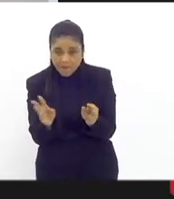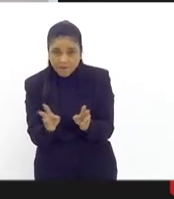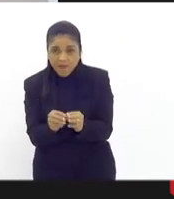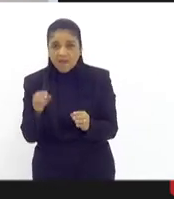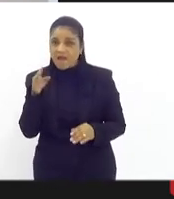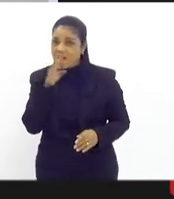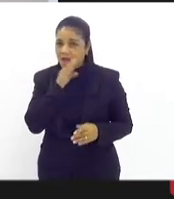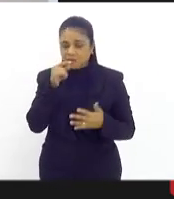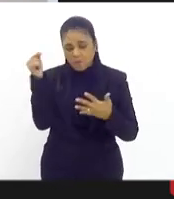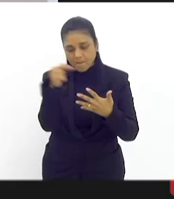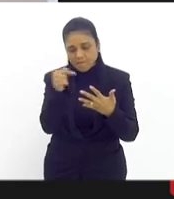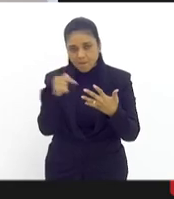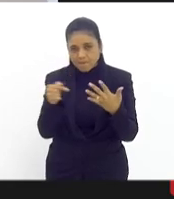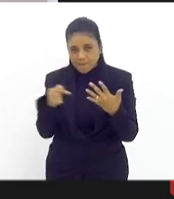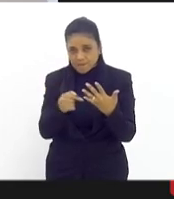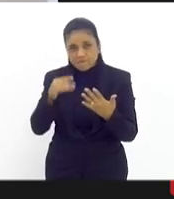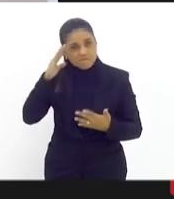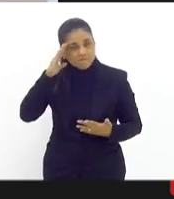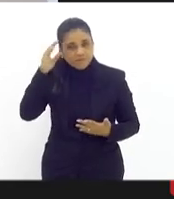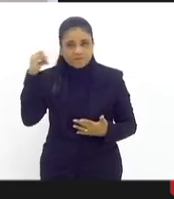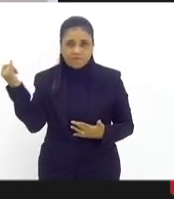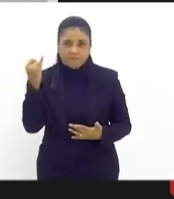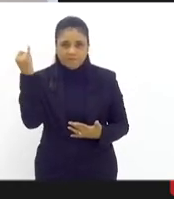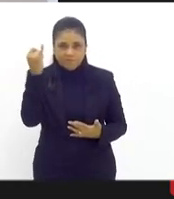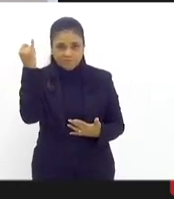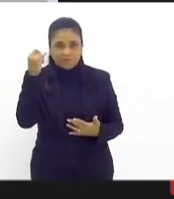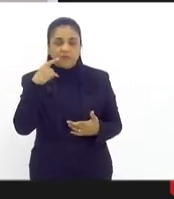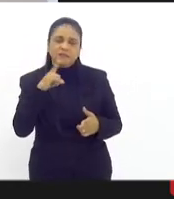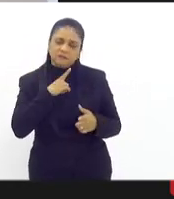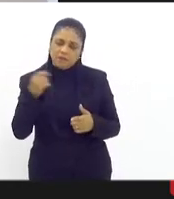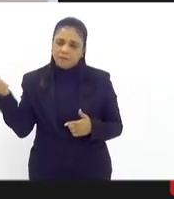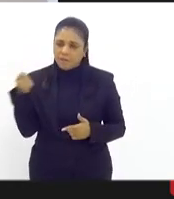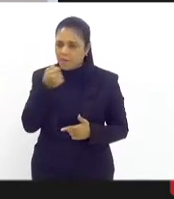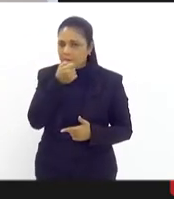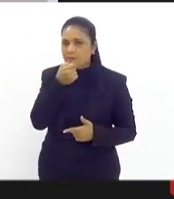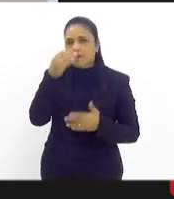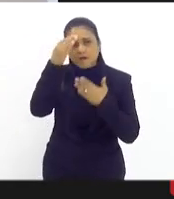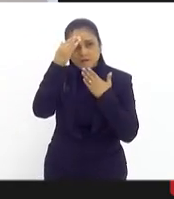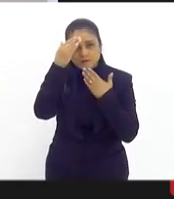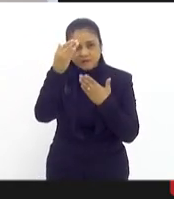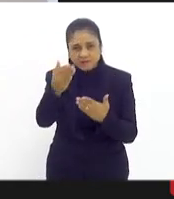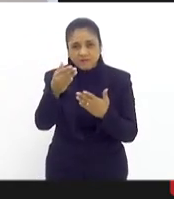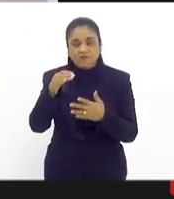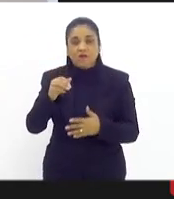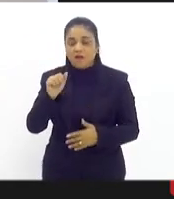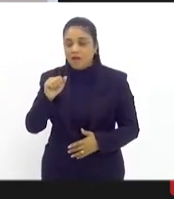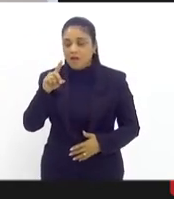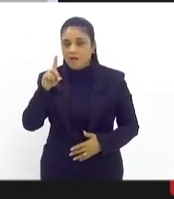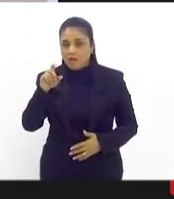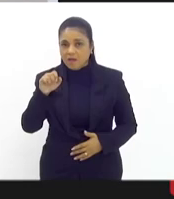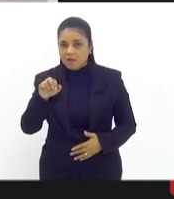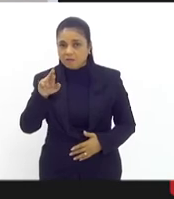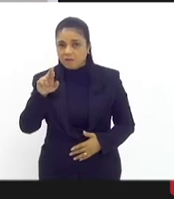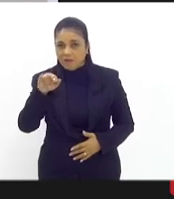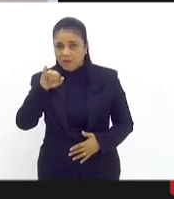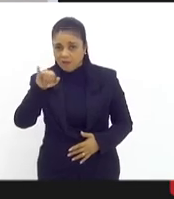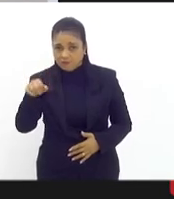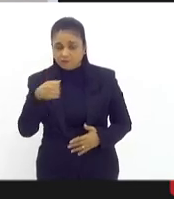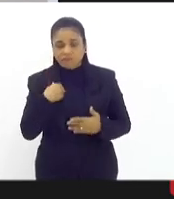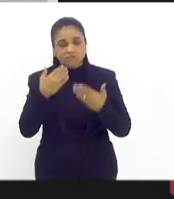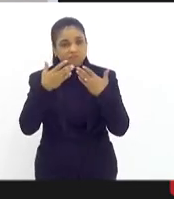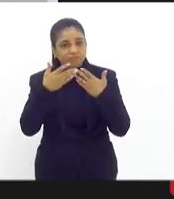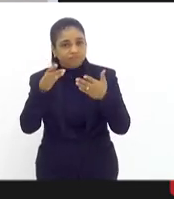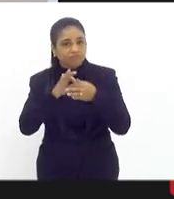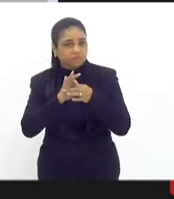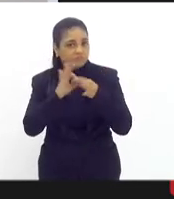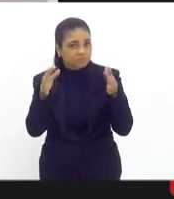aqui os pontos mais importantes que a gente pensou, já que tem muitos colegas para falar. Agradeço novamente, coloco a DERJ à disposição para a gente estar participando